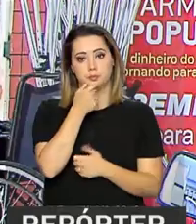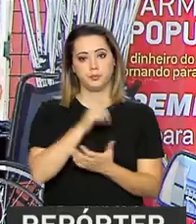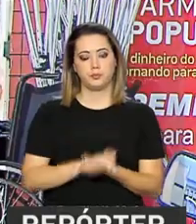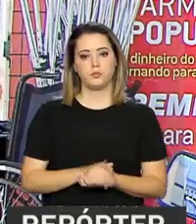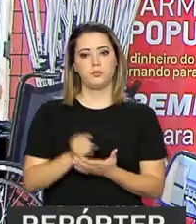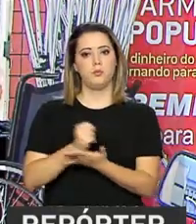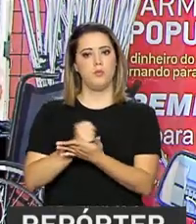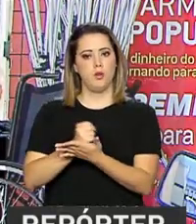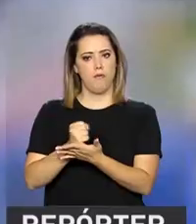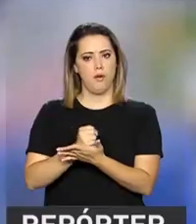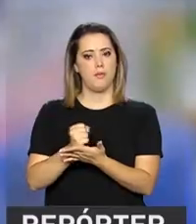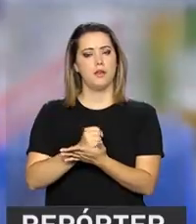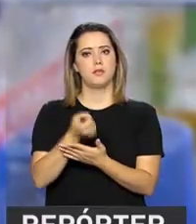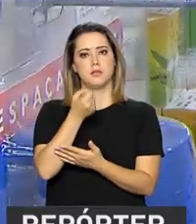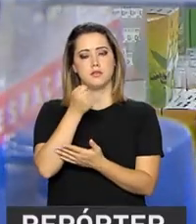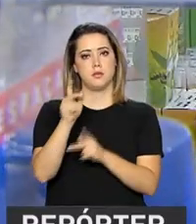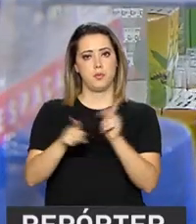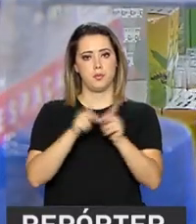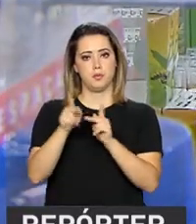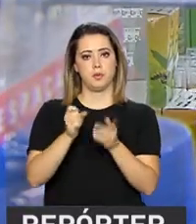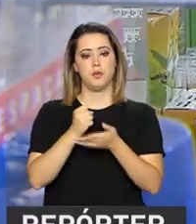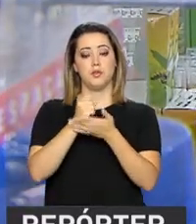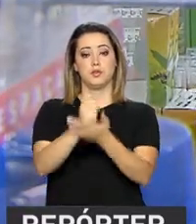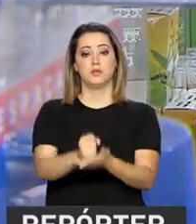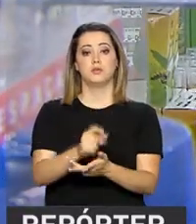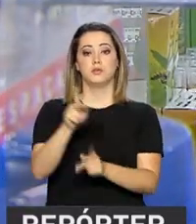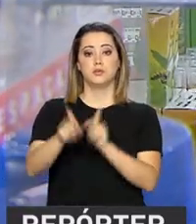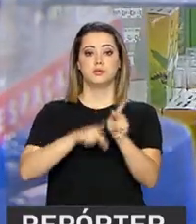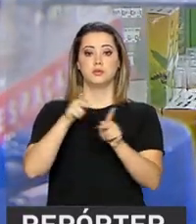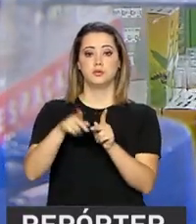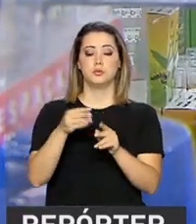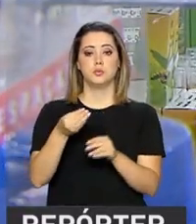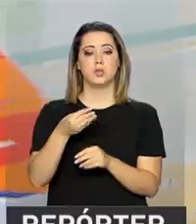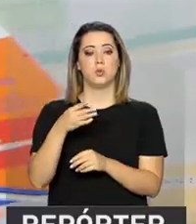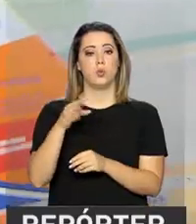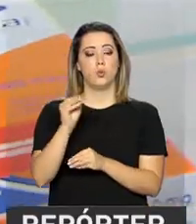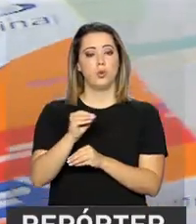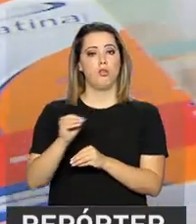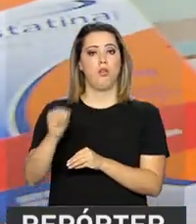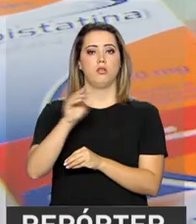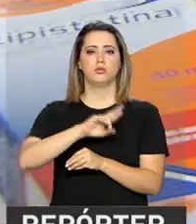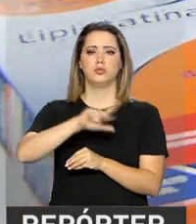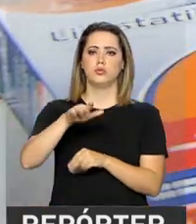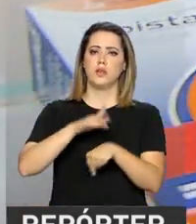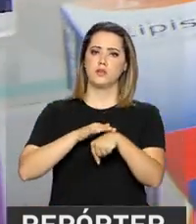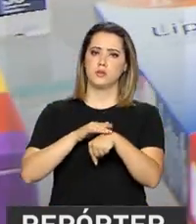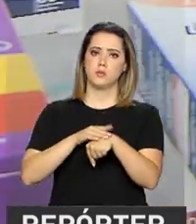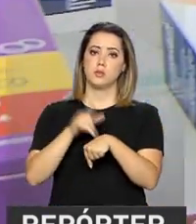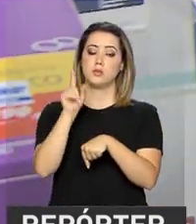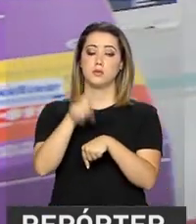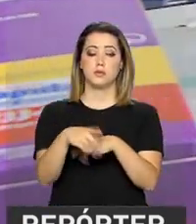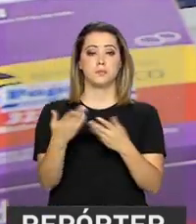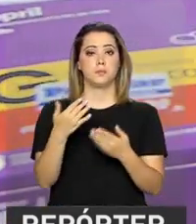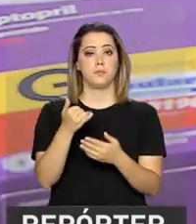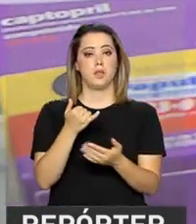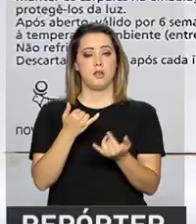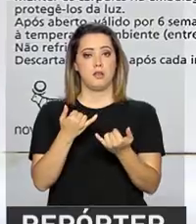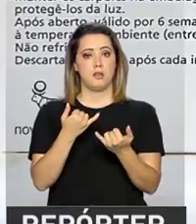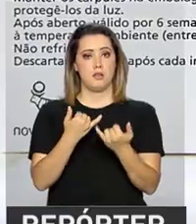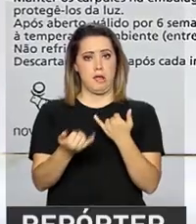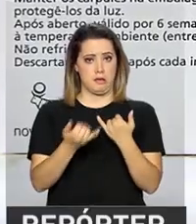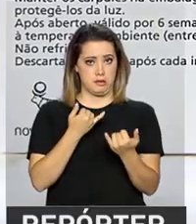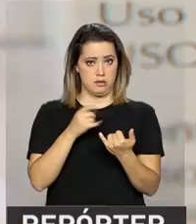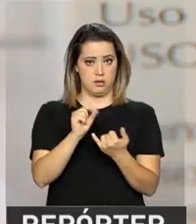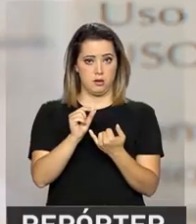farmácia popular a oferta à população medicamentos para tratamento de vários problemas de saúde como pressão alta